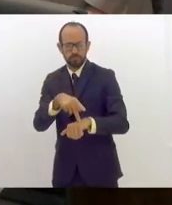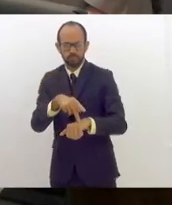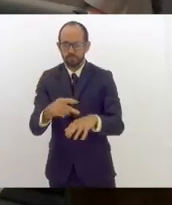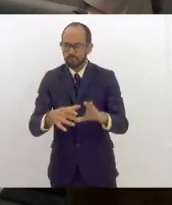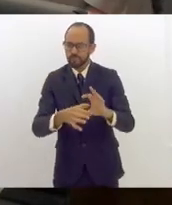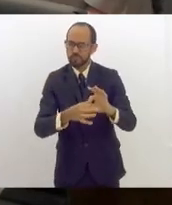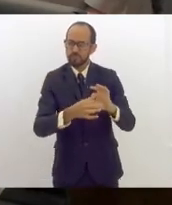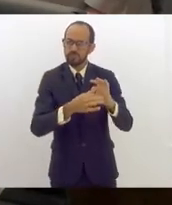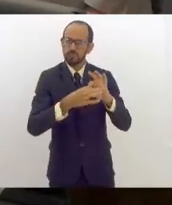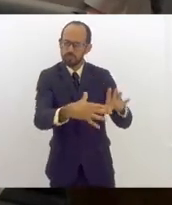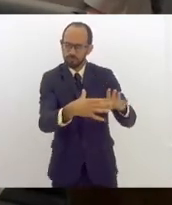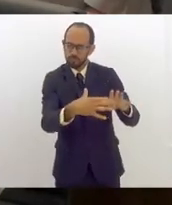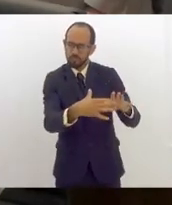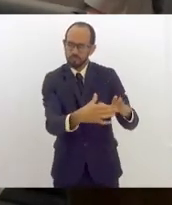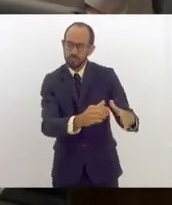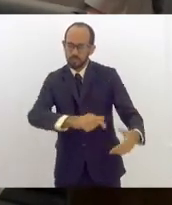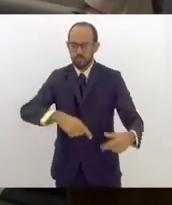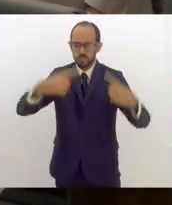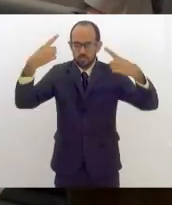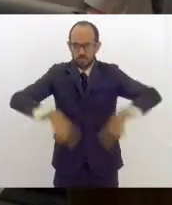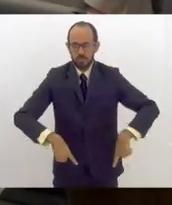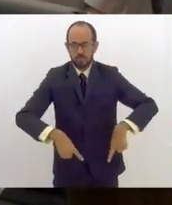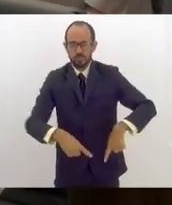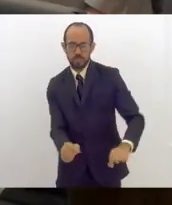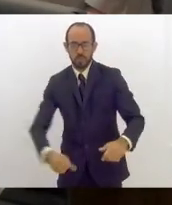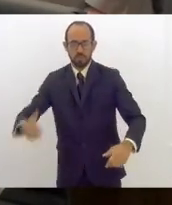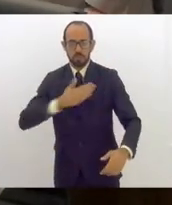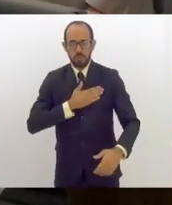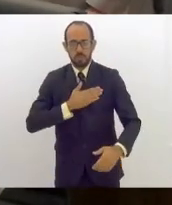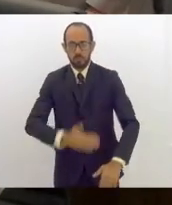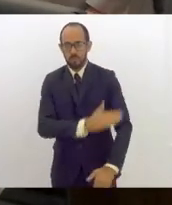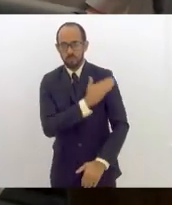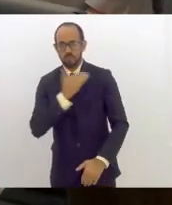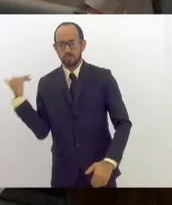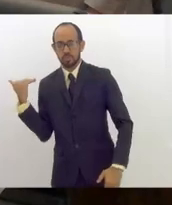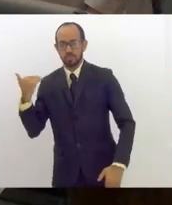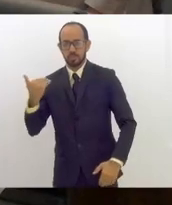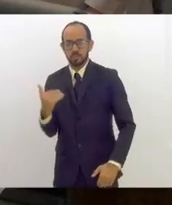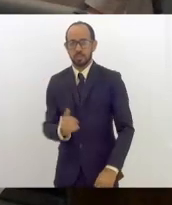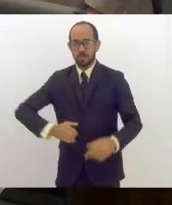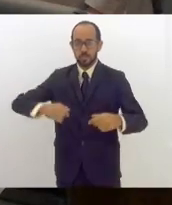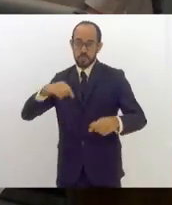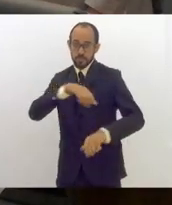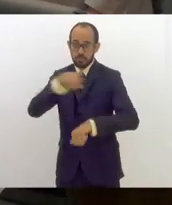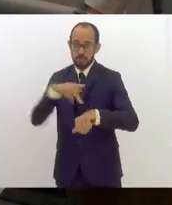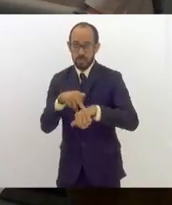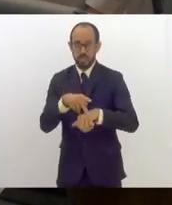Liberdade desafio da própria morte